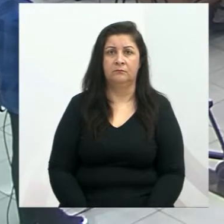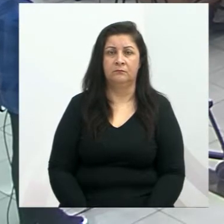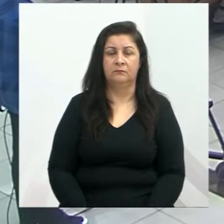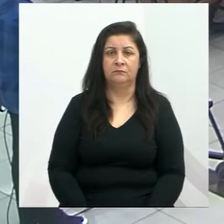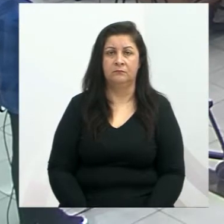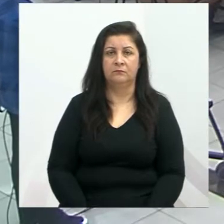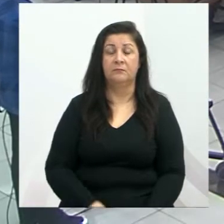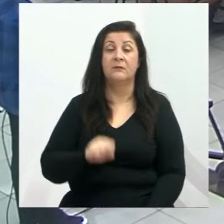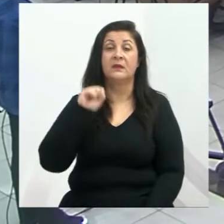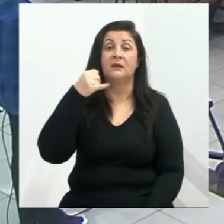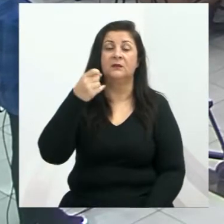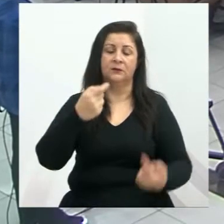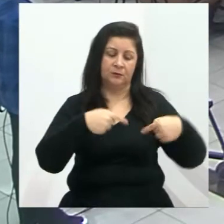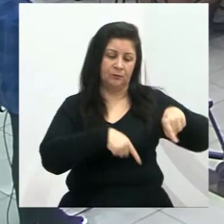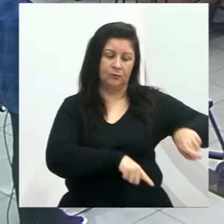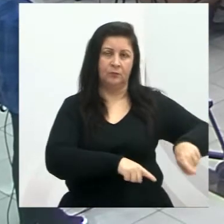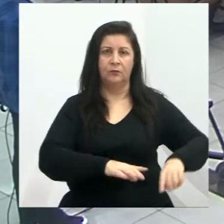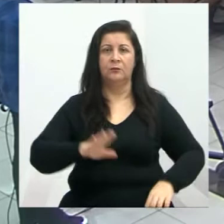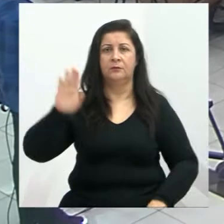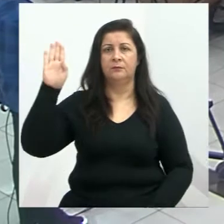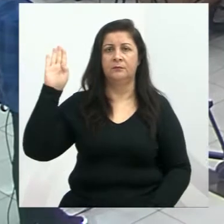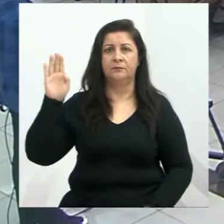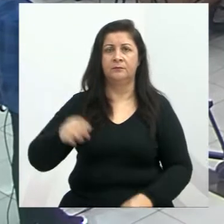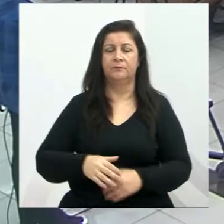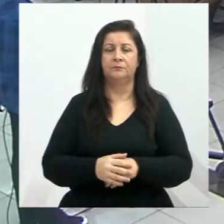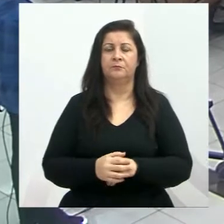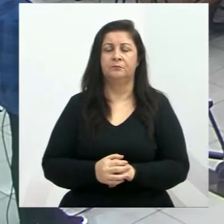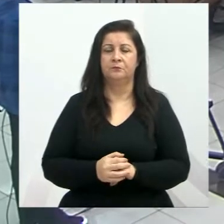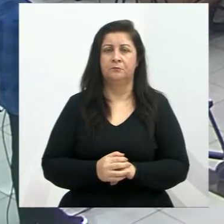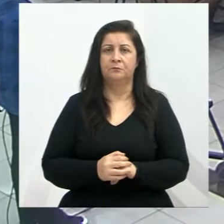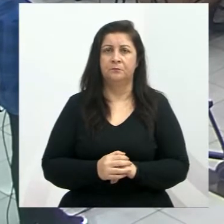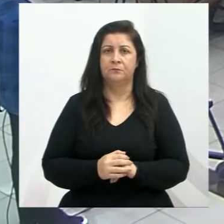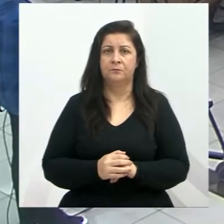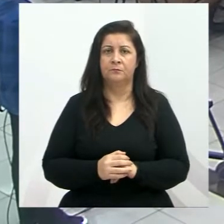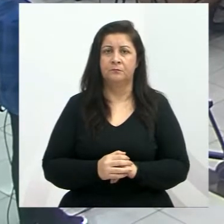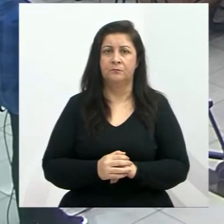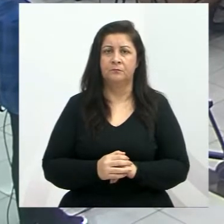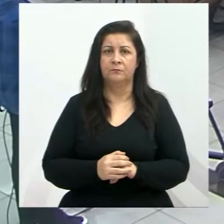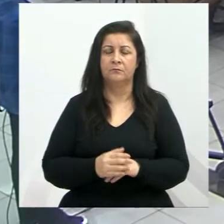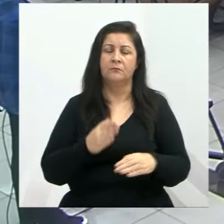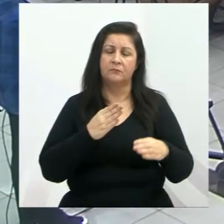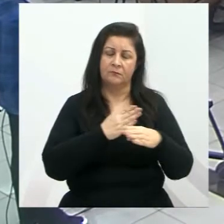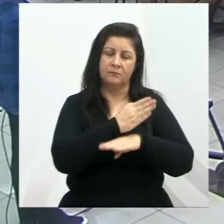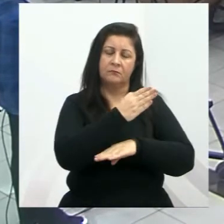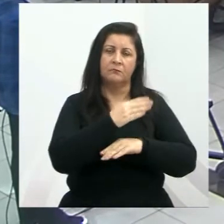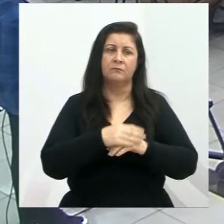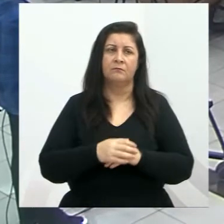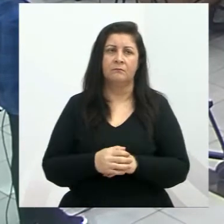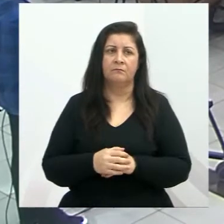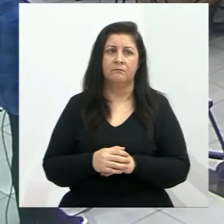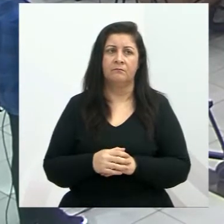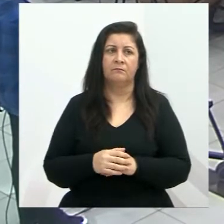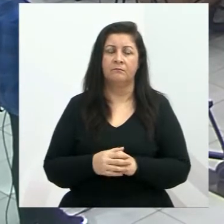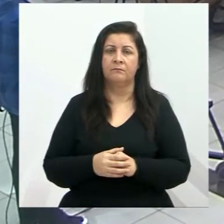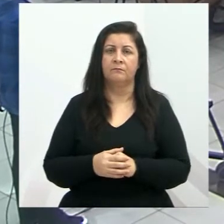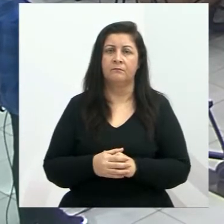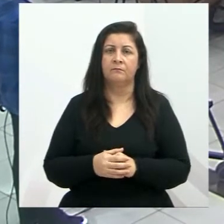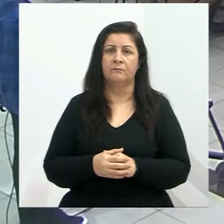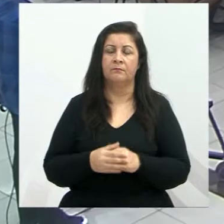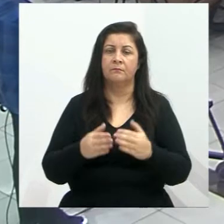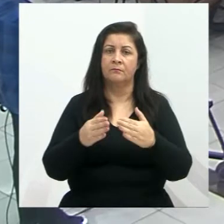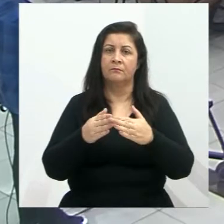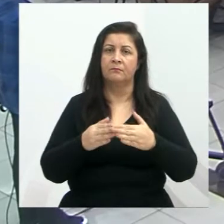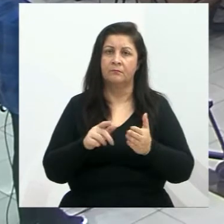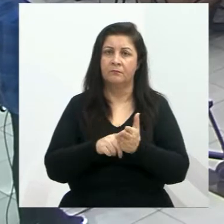Os que forem contrários, por favor, se manifestem levantando os braços. Requerimento aprovado. Próximo requerimento.